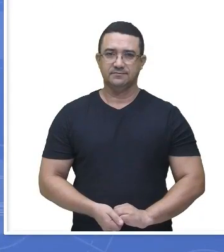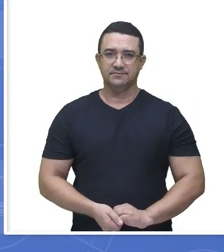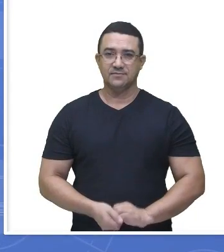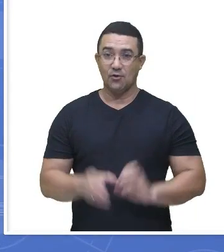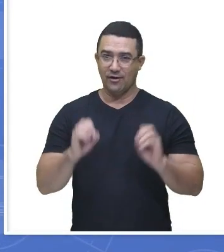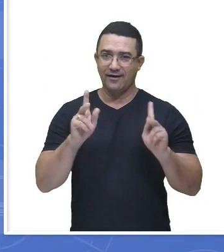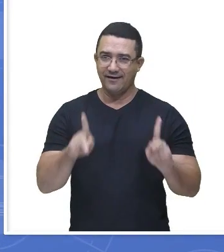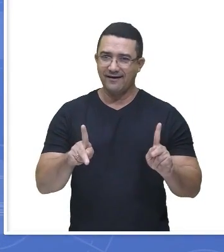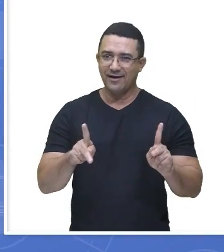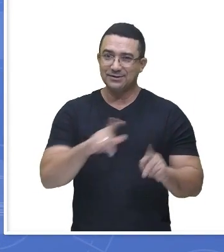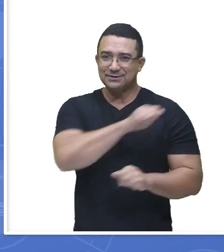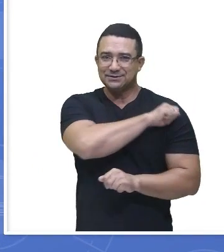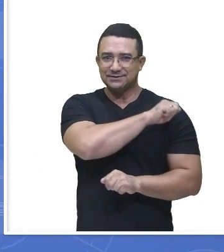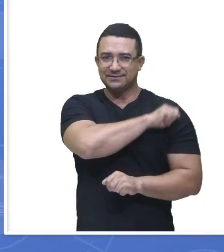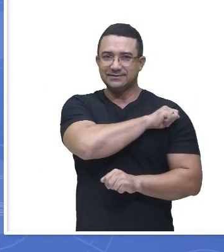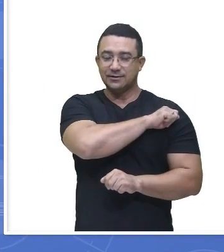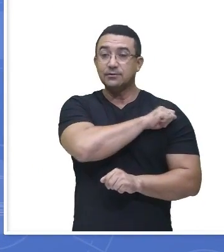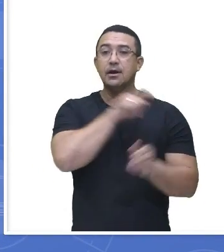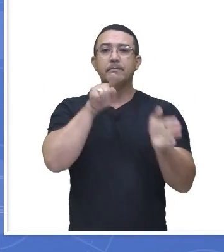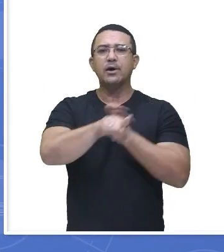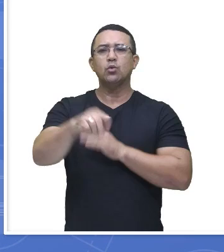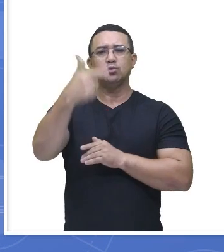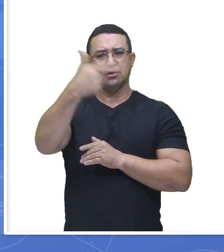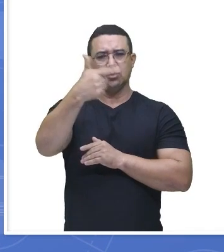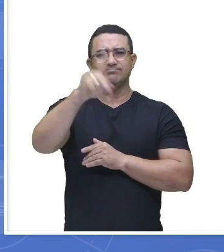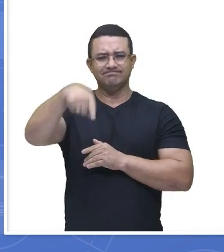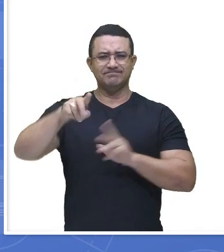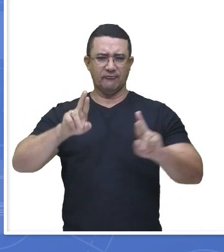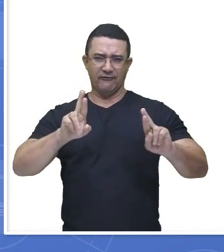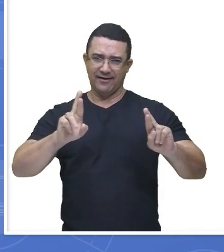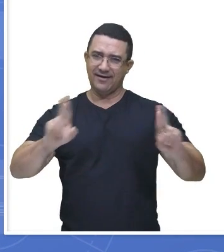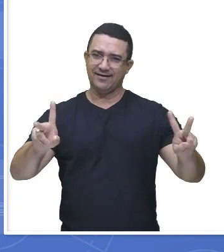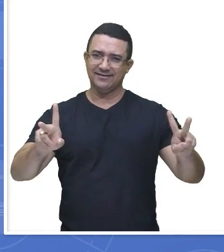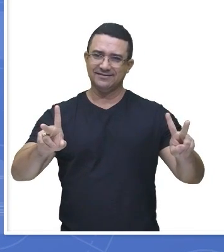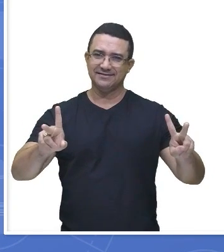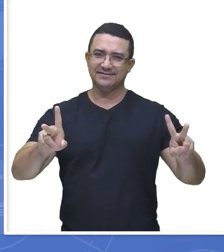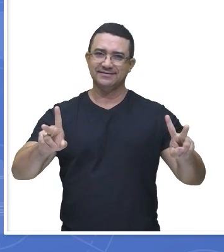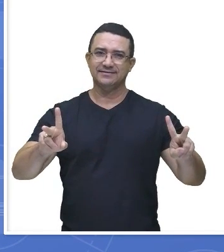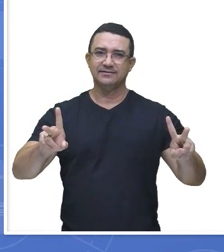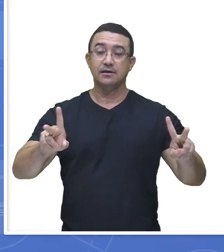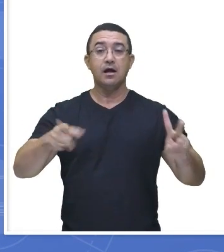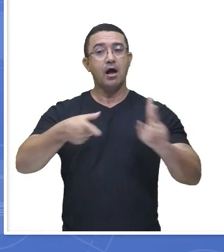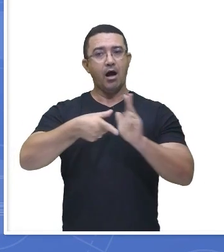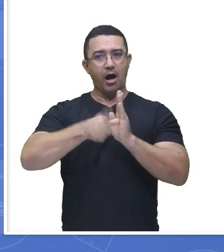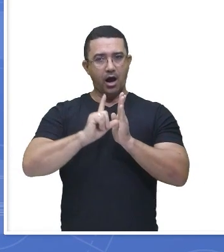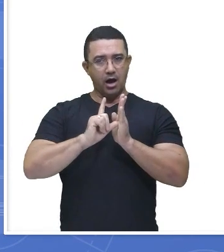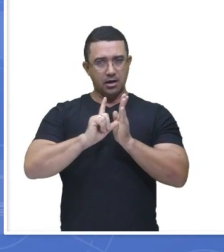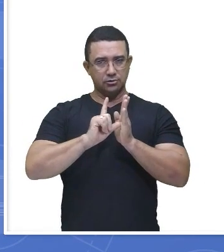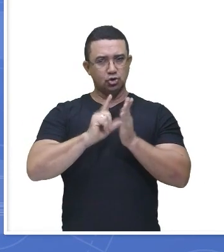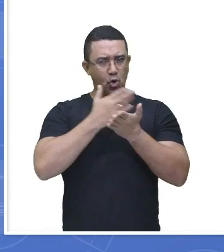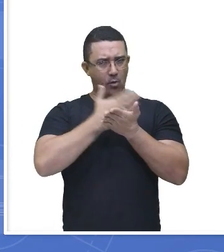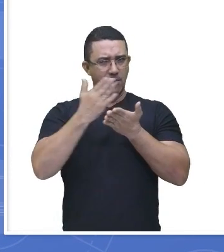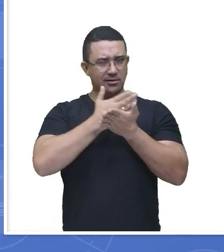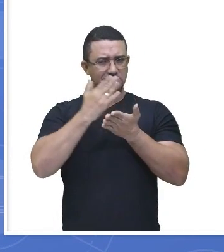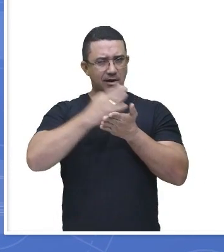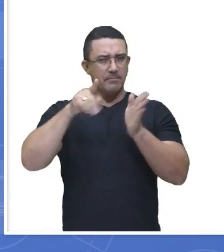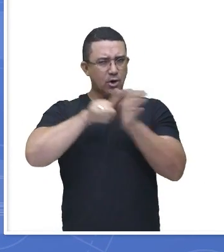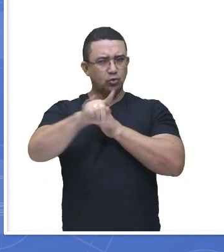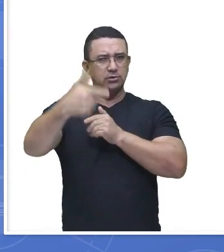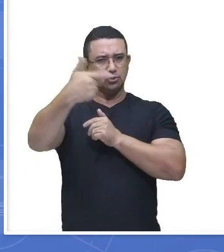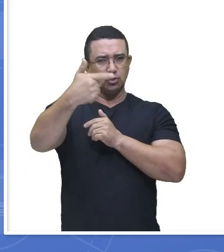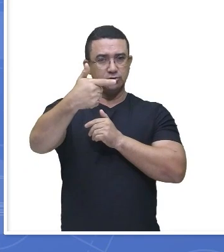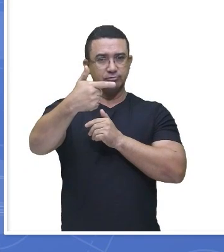Ok, pessoal? Essa segunda questão é diferente, tá? Antes de adentrar a segunda questão, vamos